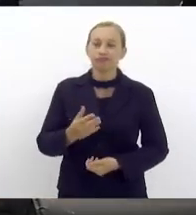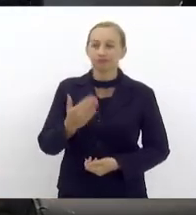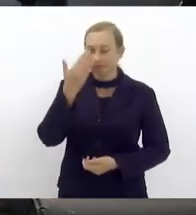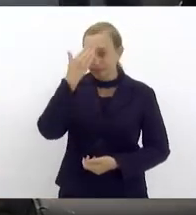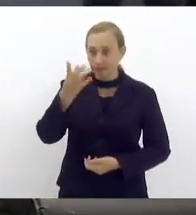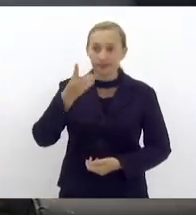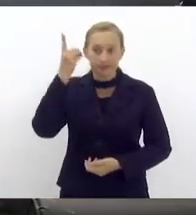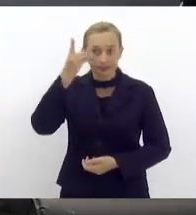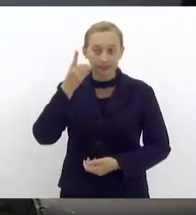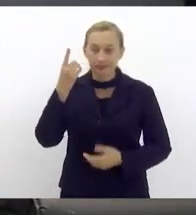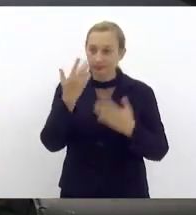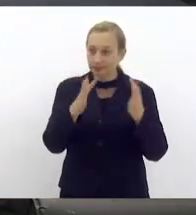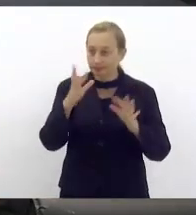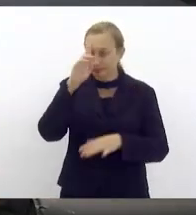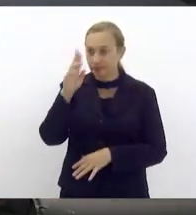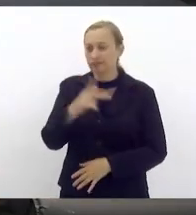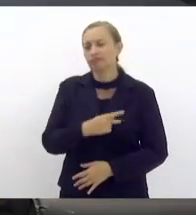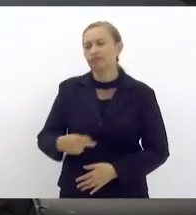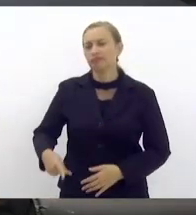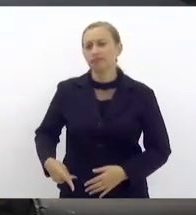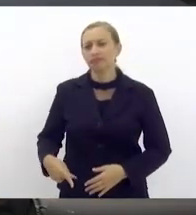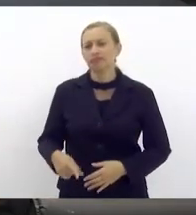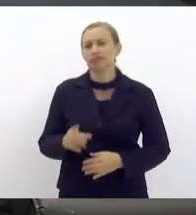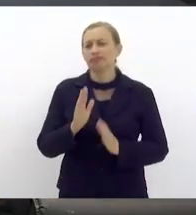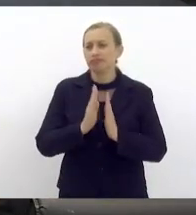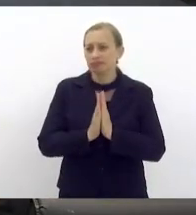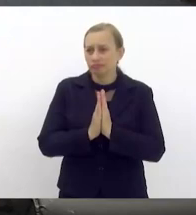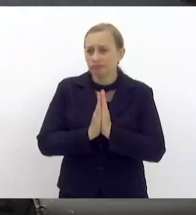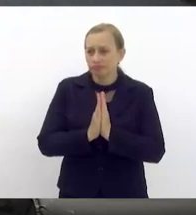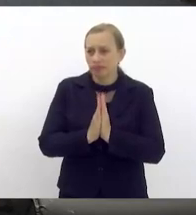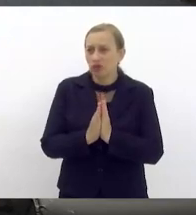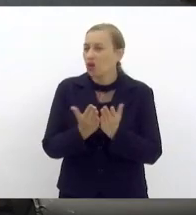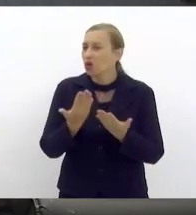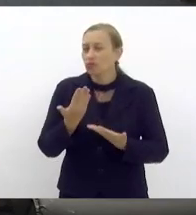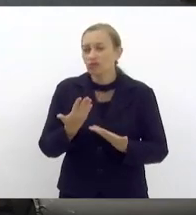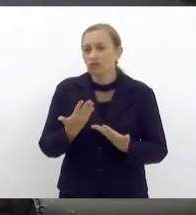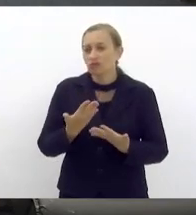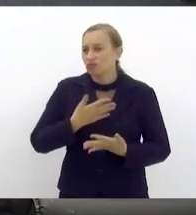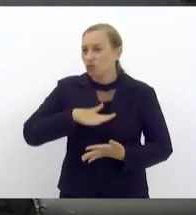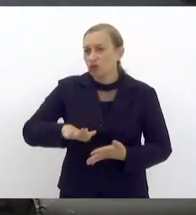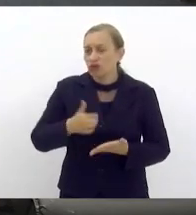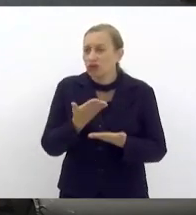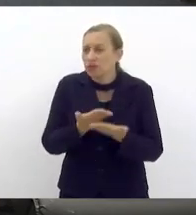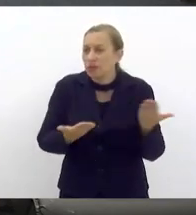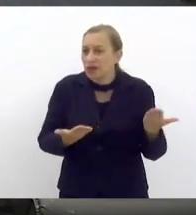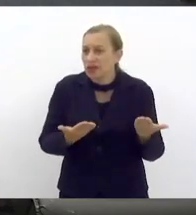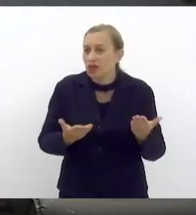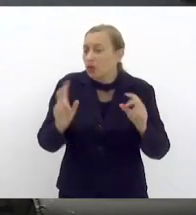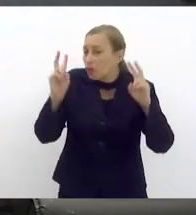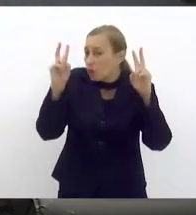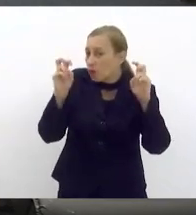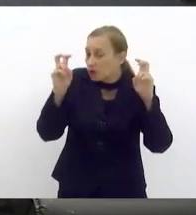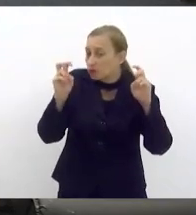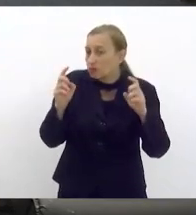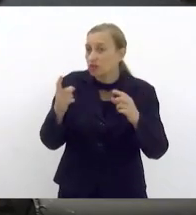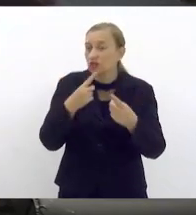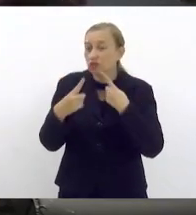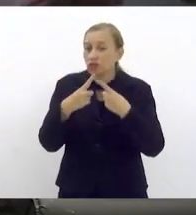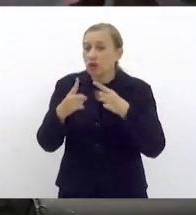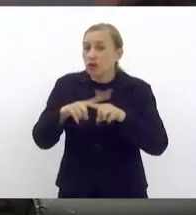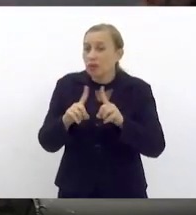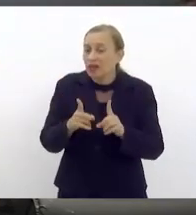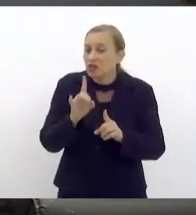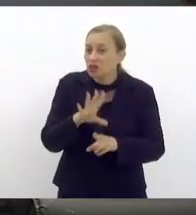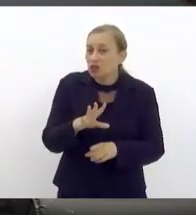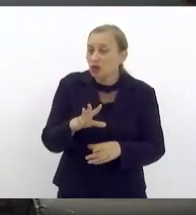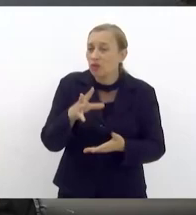senhora Presidente por favor só porque eu não gostaria de perder o time aqui das discussões mas